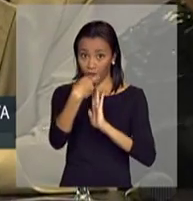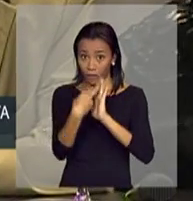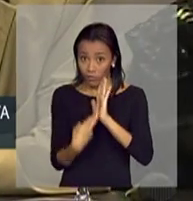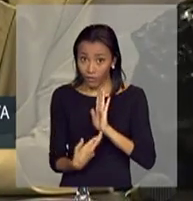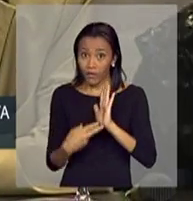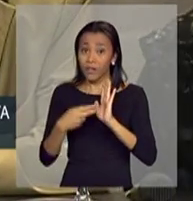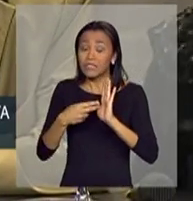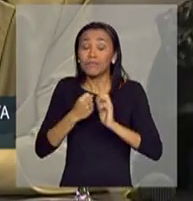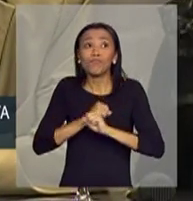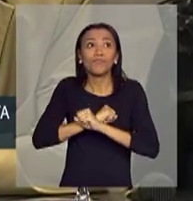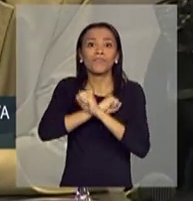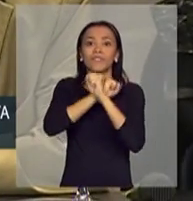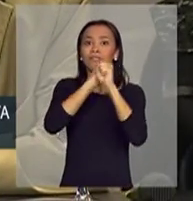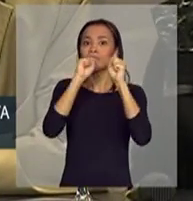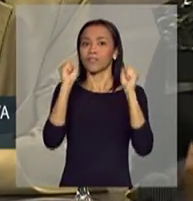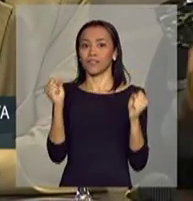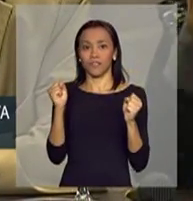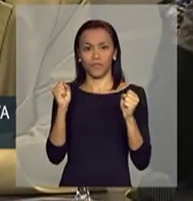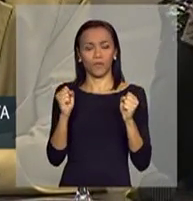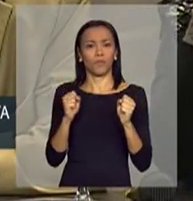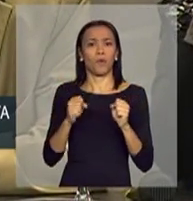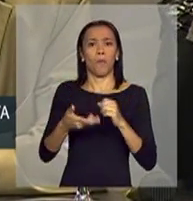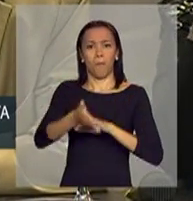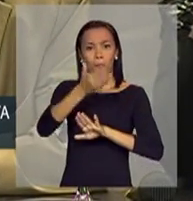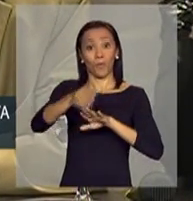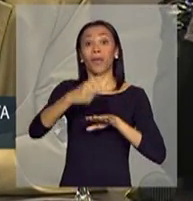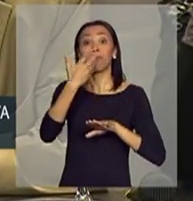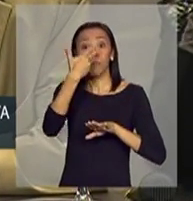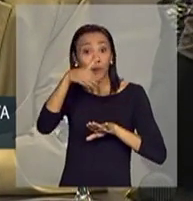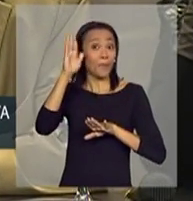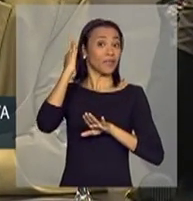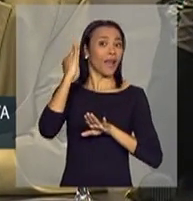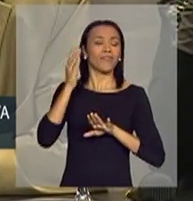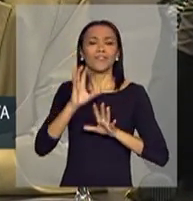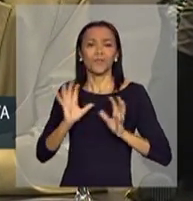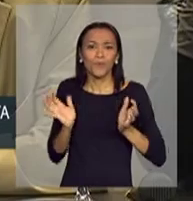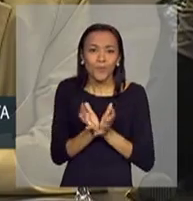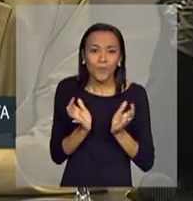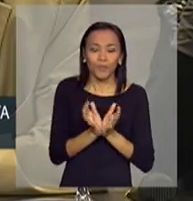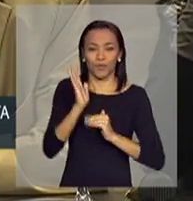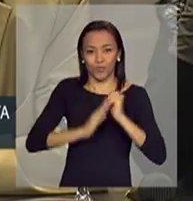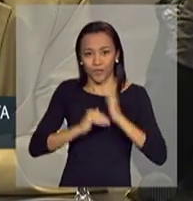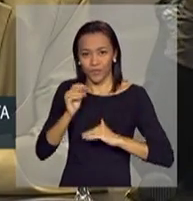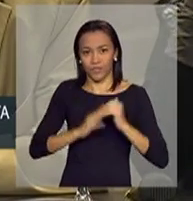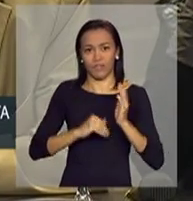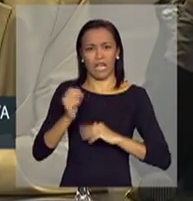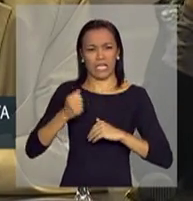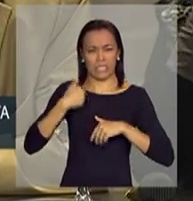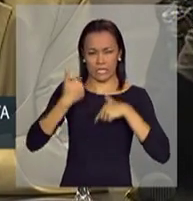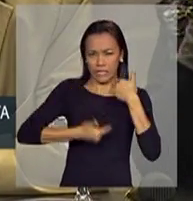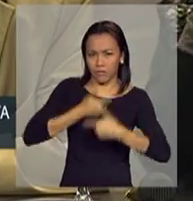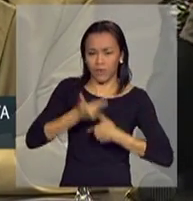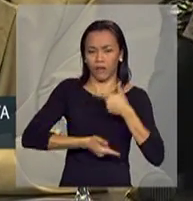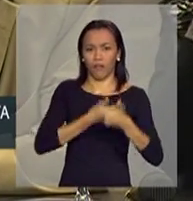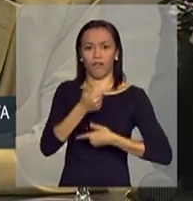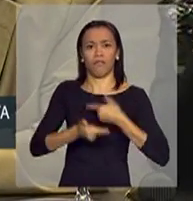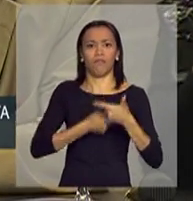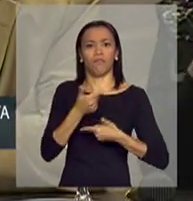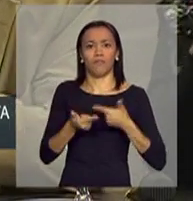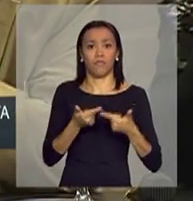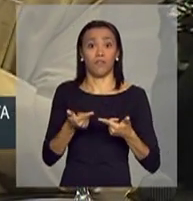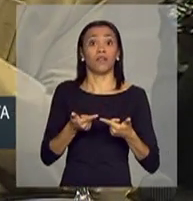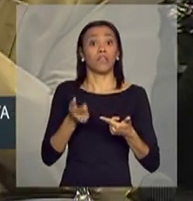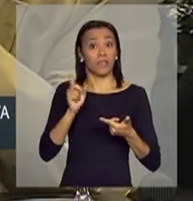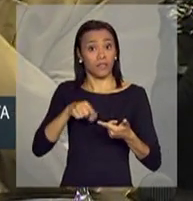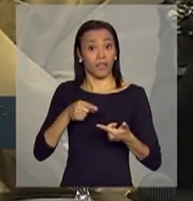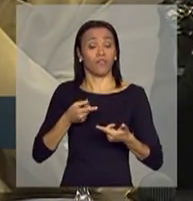seria impossível sem uma dedicação extraordinária de todo o grupo de assessores que está presente